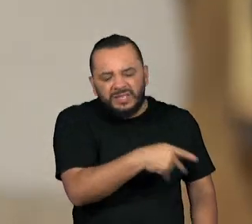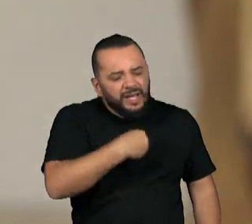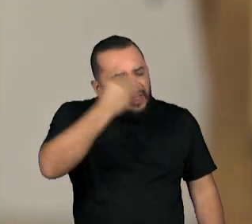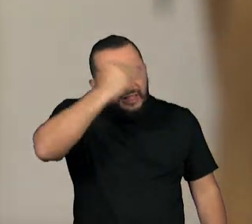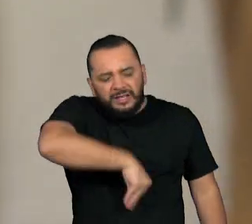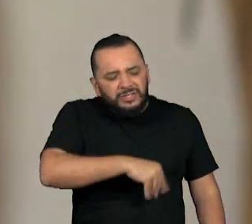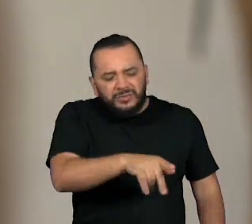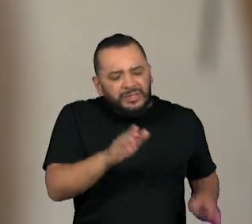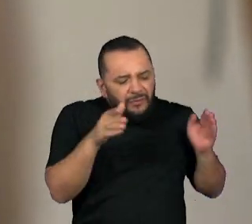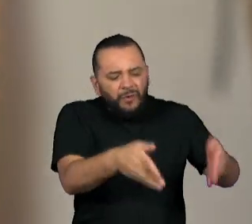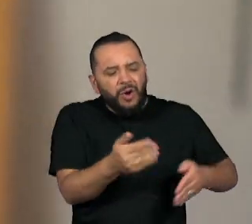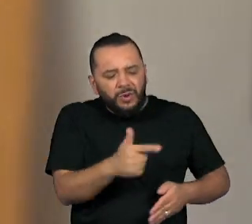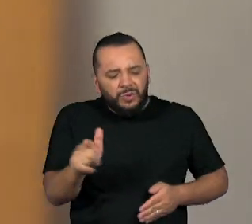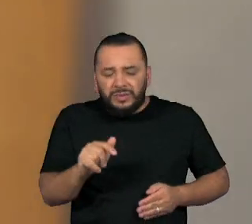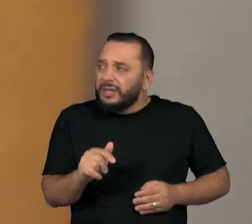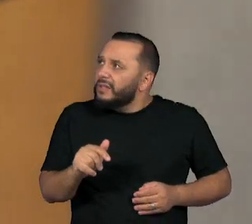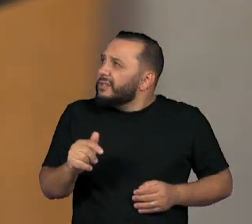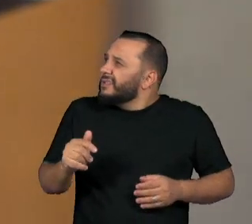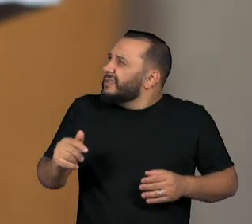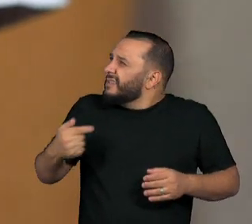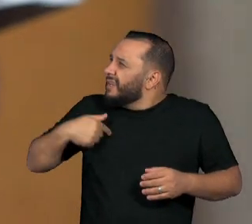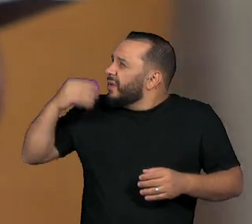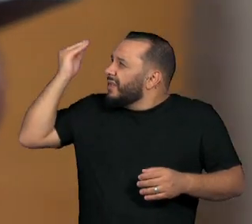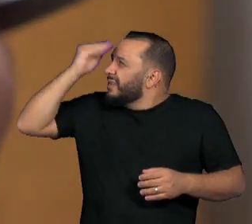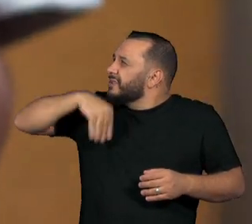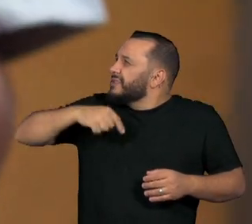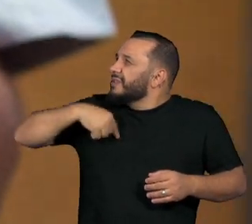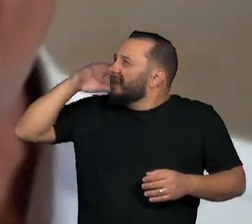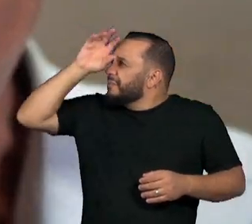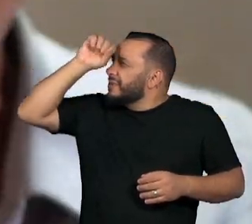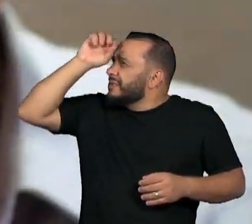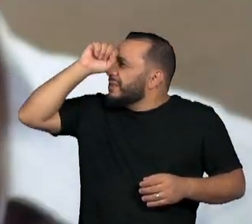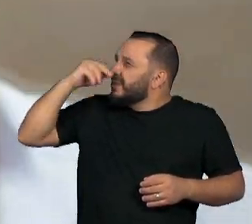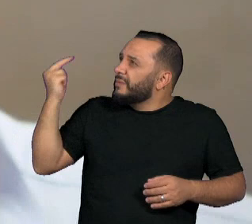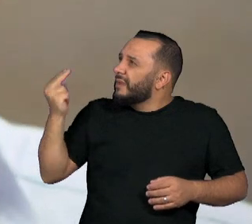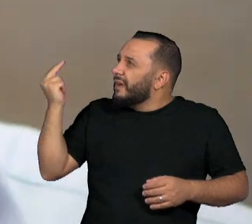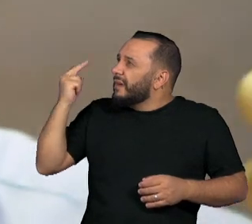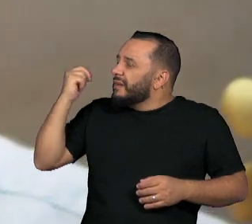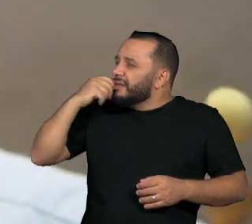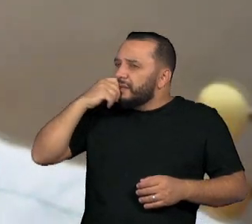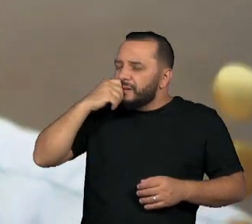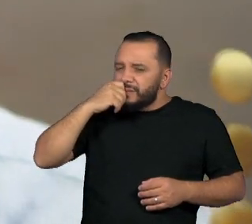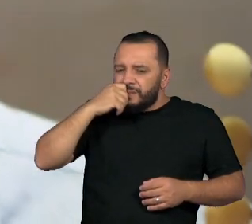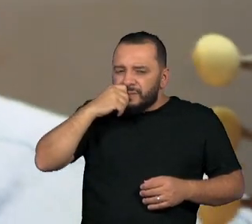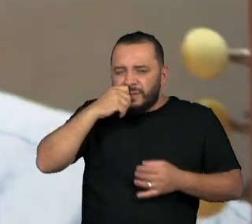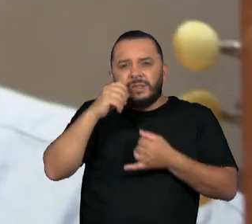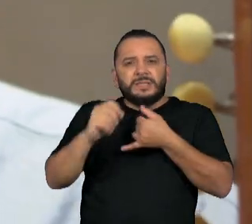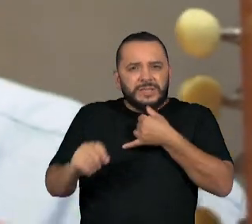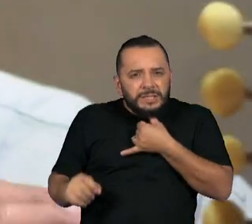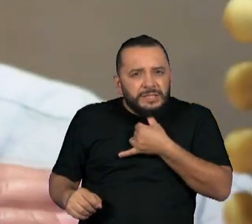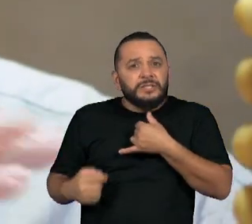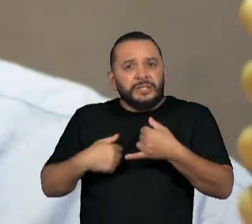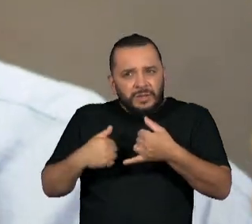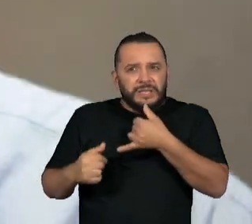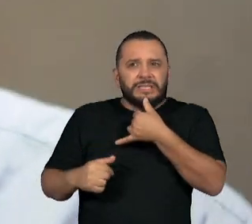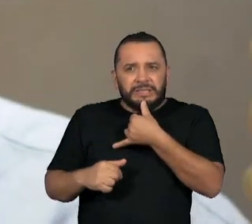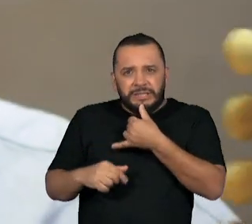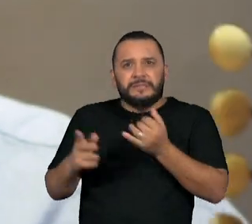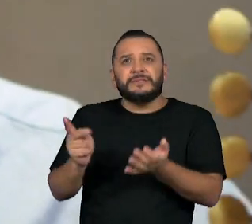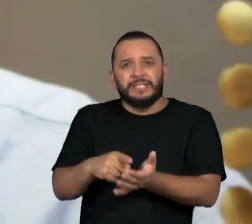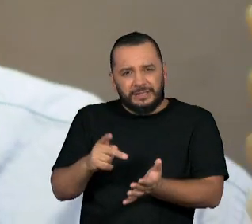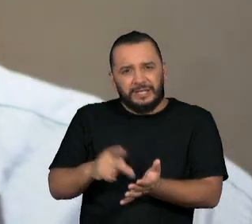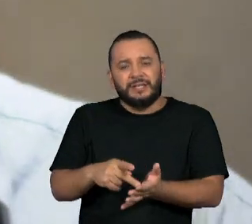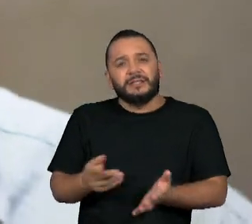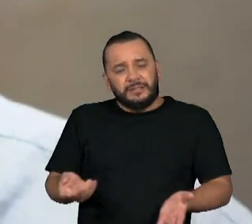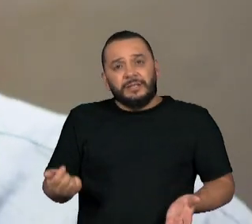porque eu não tinha uma concentração tal para conseguir aprender essa arte. E eu fiquei muito triste, foi uma tristeza profunda, vim